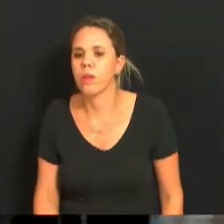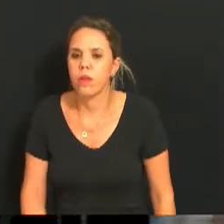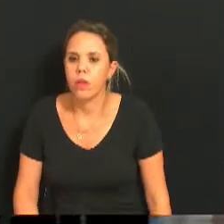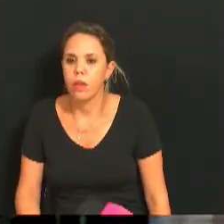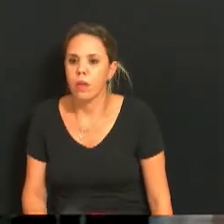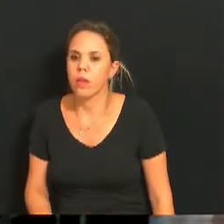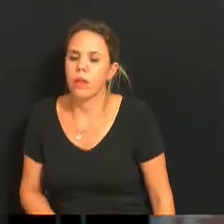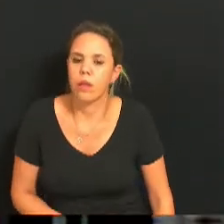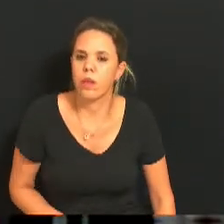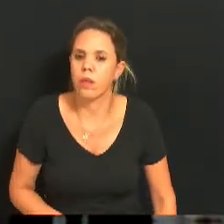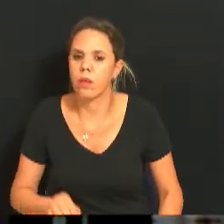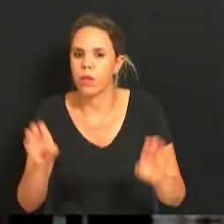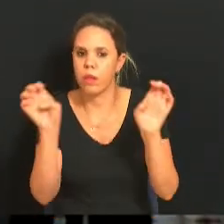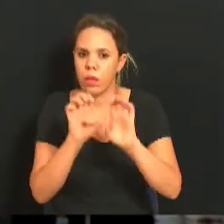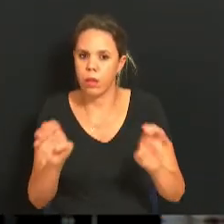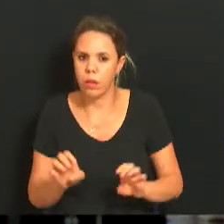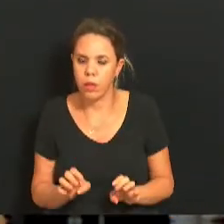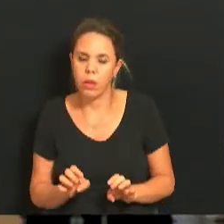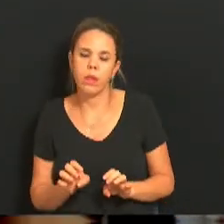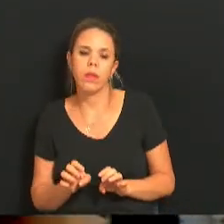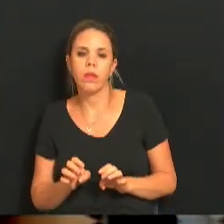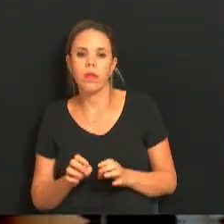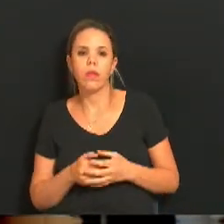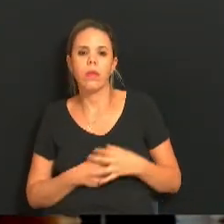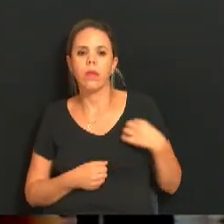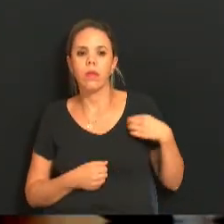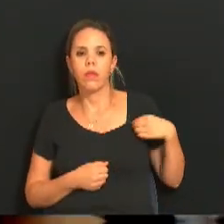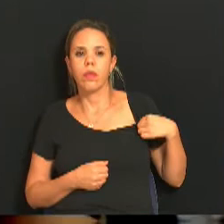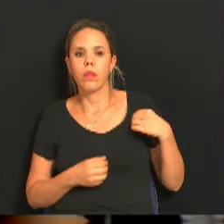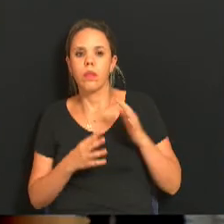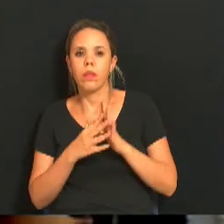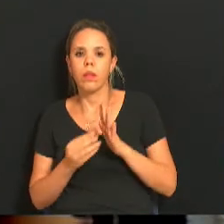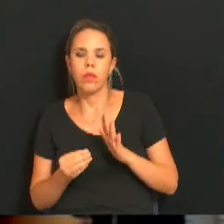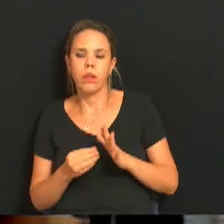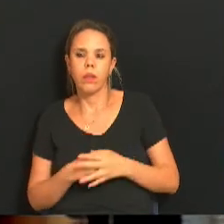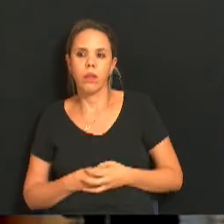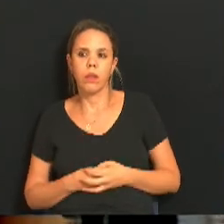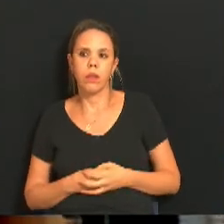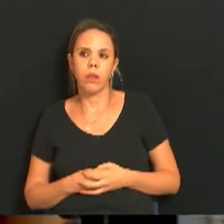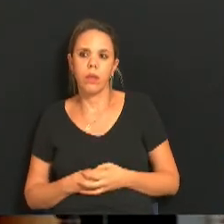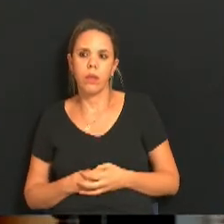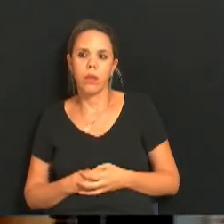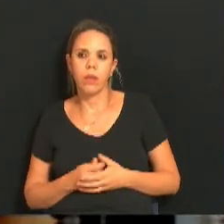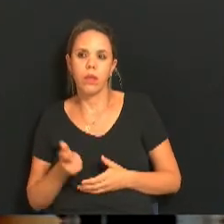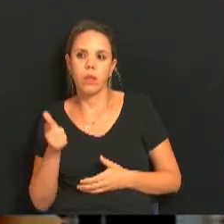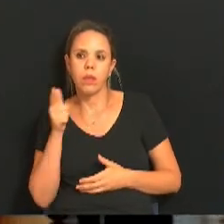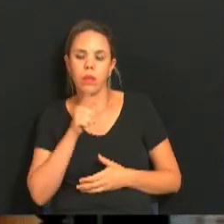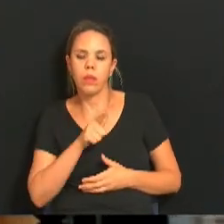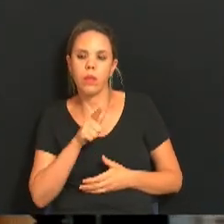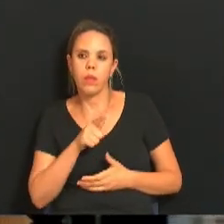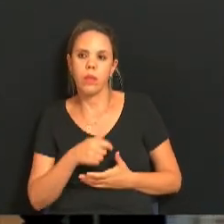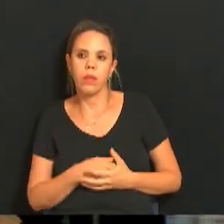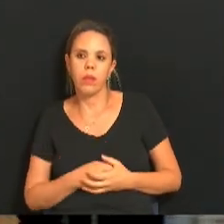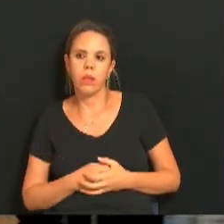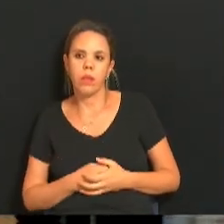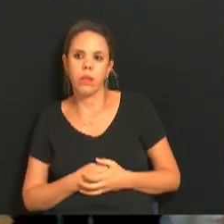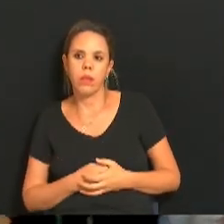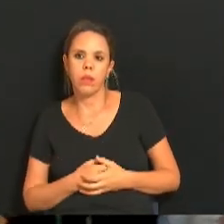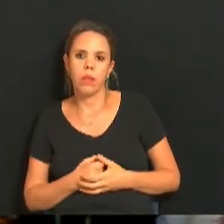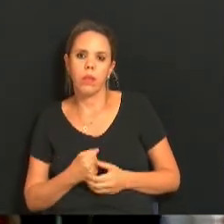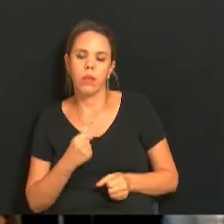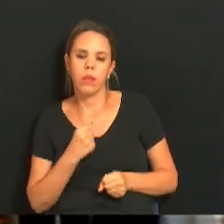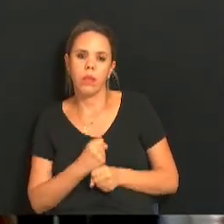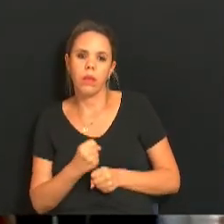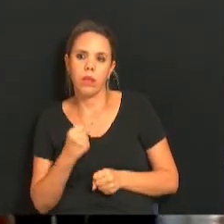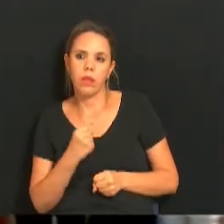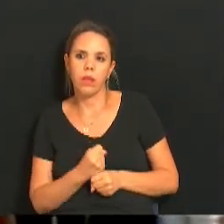junto com s p u um modelo no qual a nós conseguiremos né É revitalizar